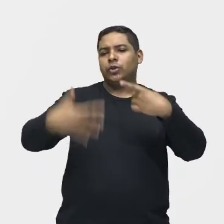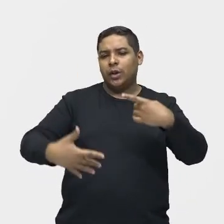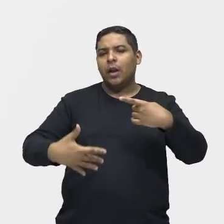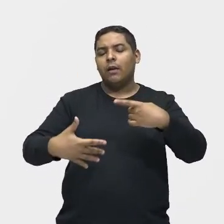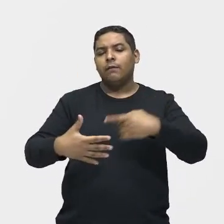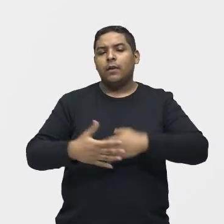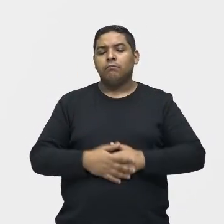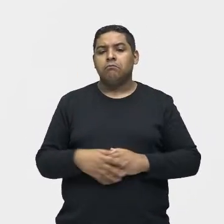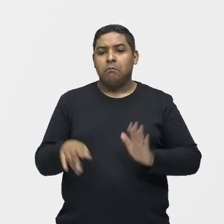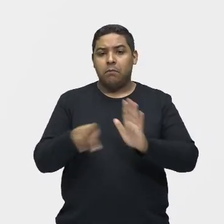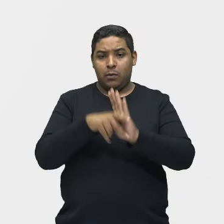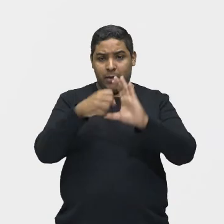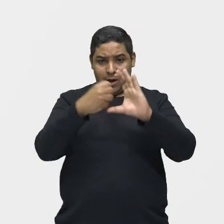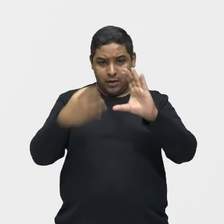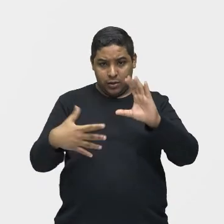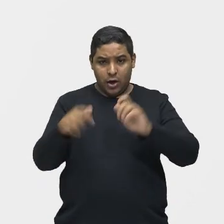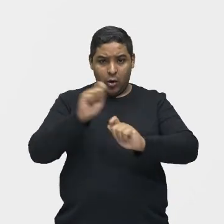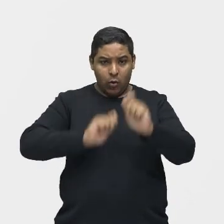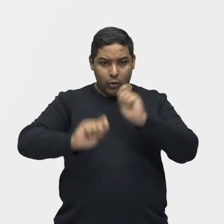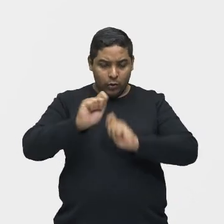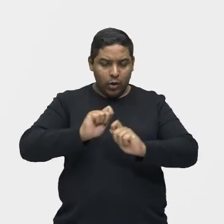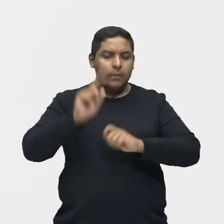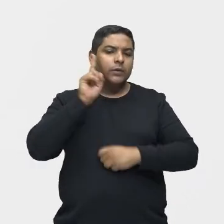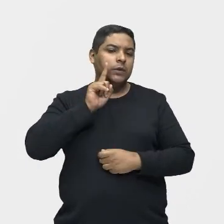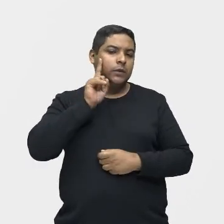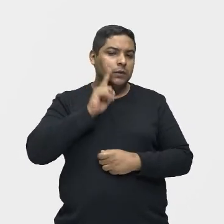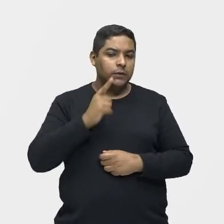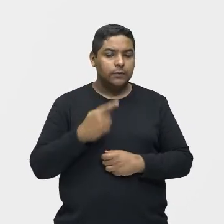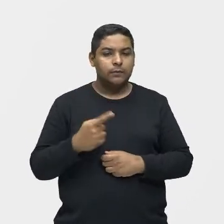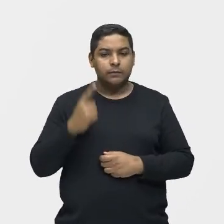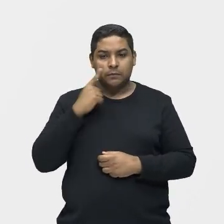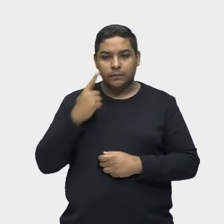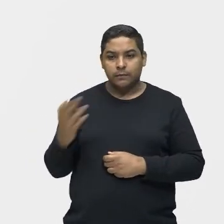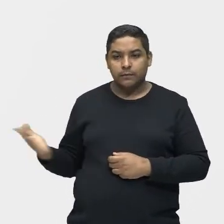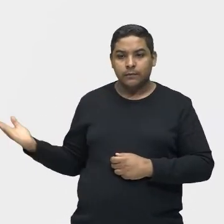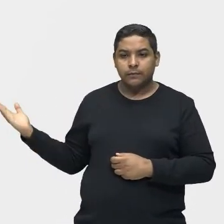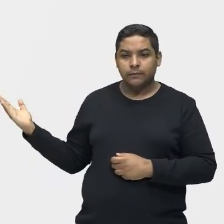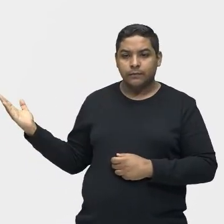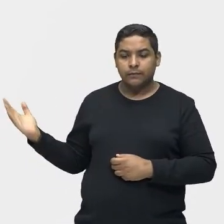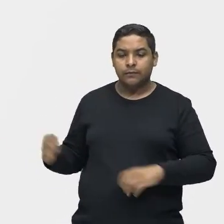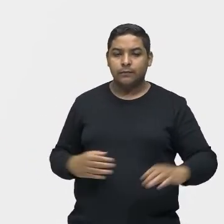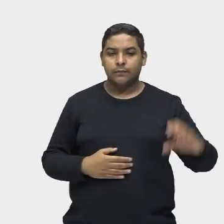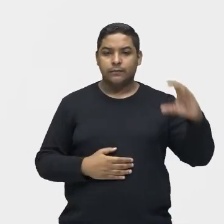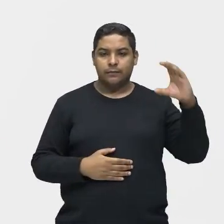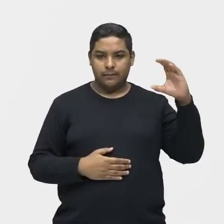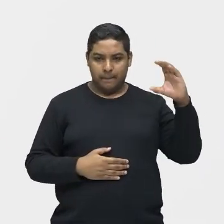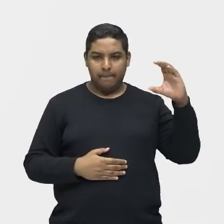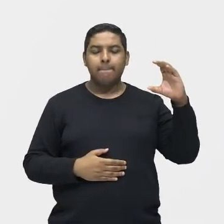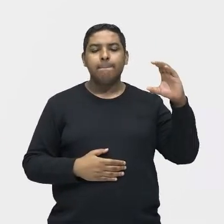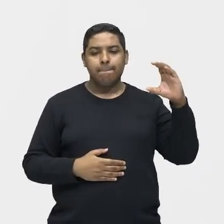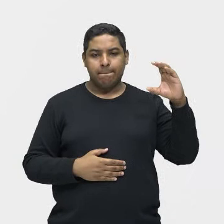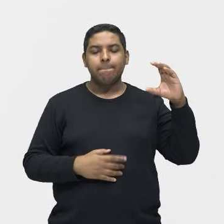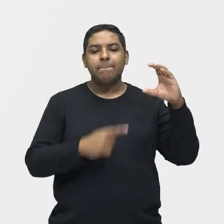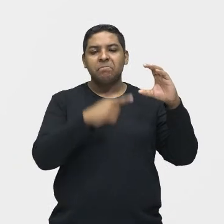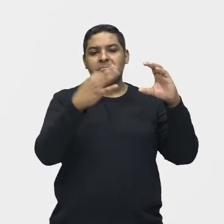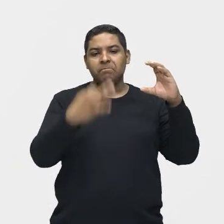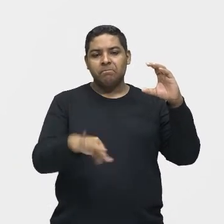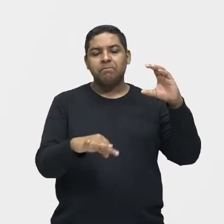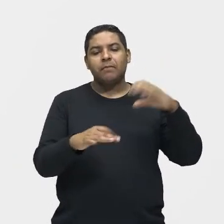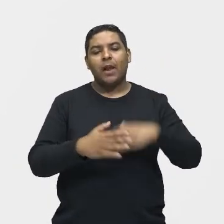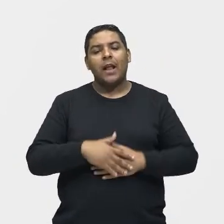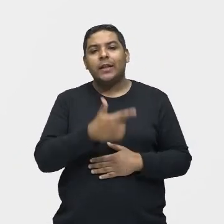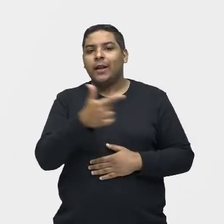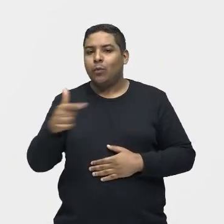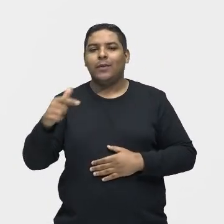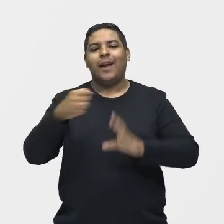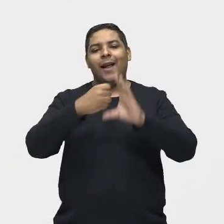uma característica econômica dos Estados Unidos, vai ser a letra C, né? Então, aqui não vai ter característica dos